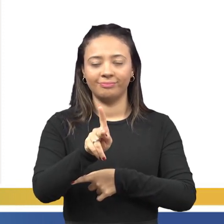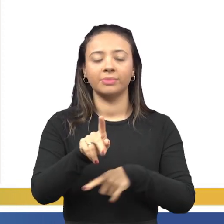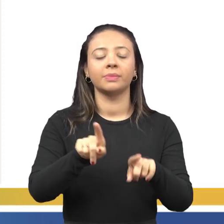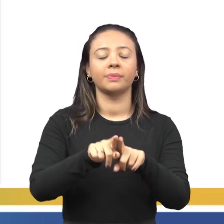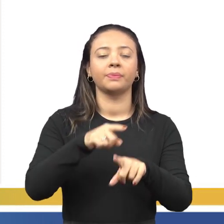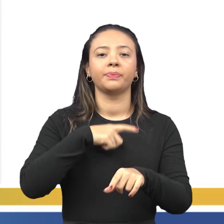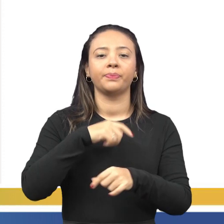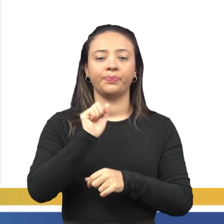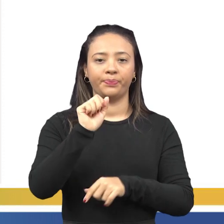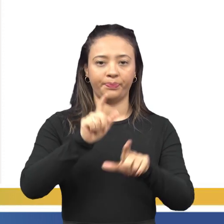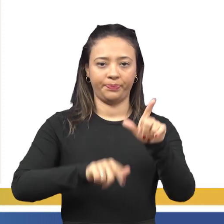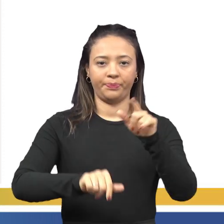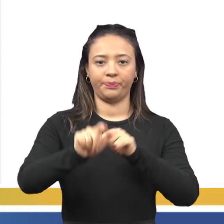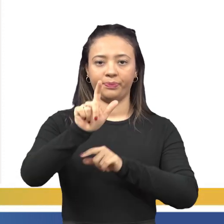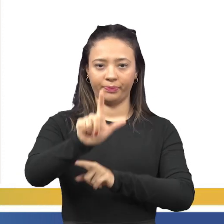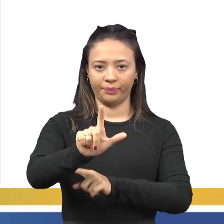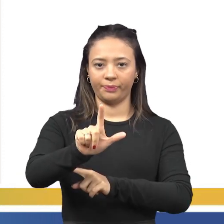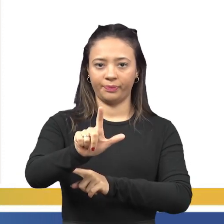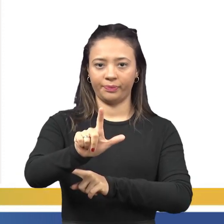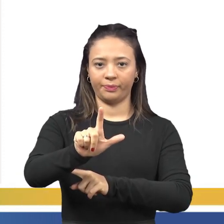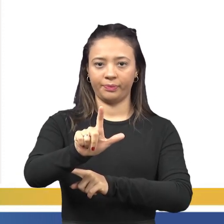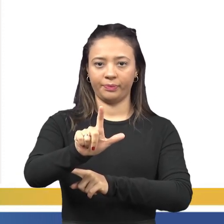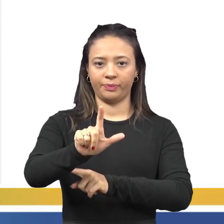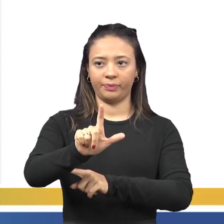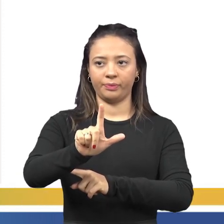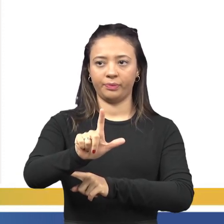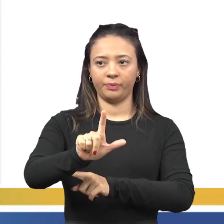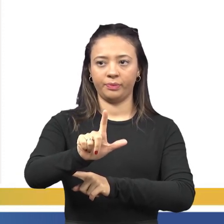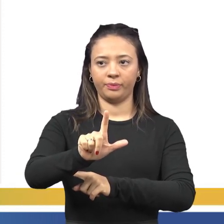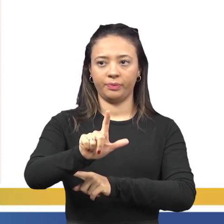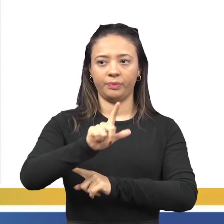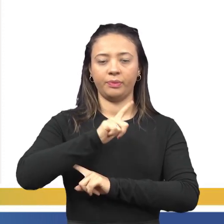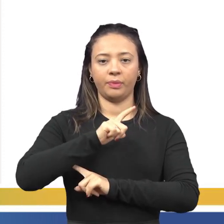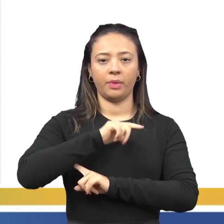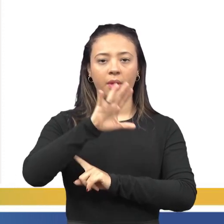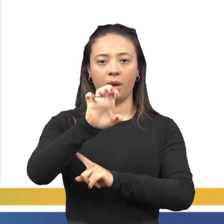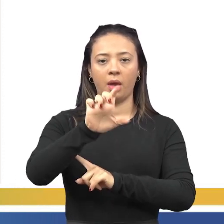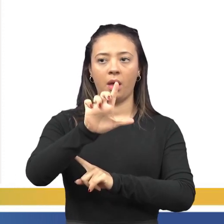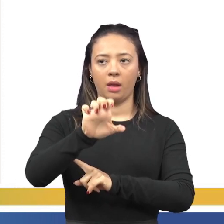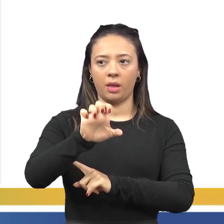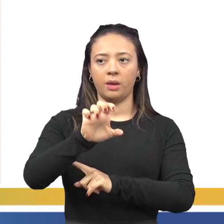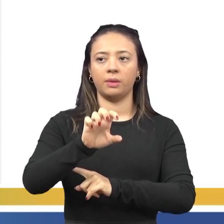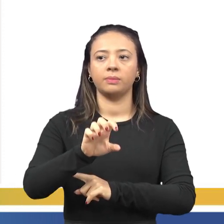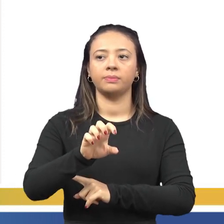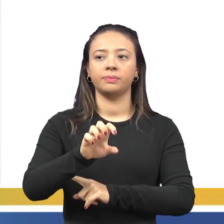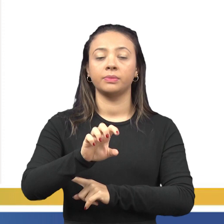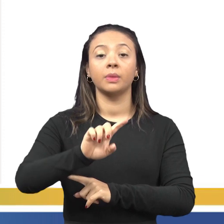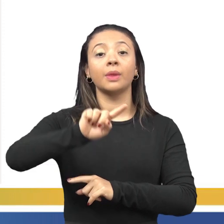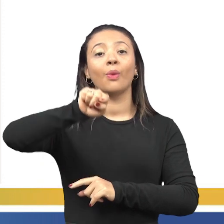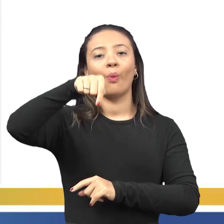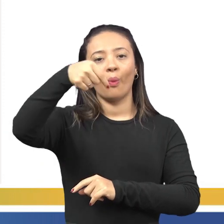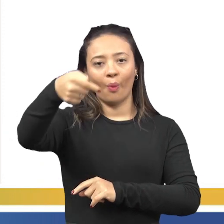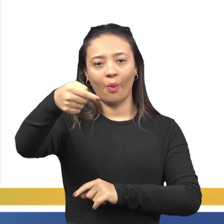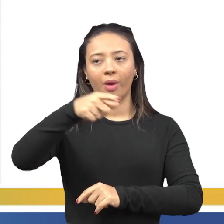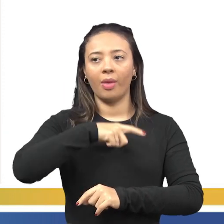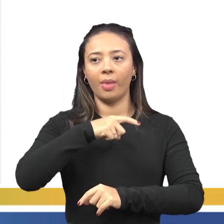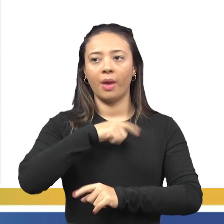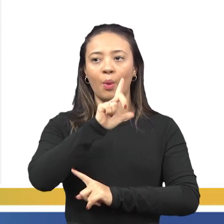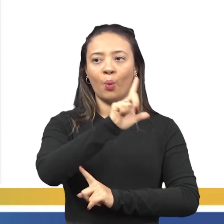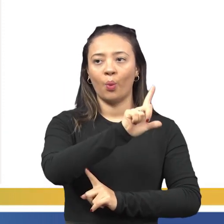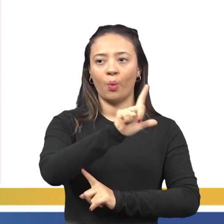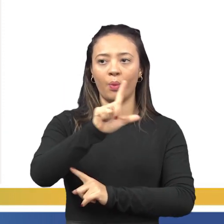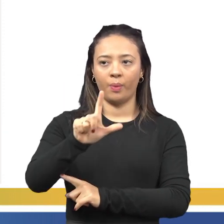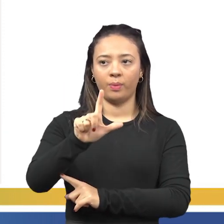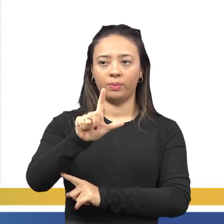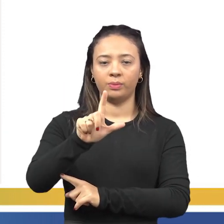portuguesa. E logo em seguida eu tenho outro dígrafo, ó. 2 letrinhas para formar um som, que é o L. E esse L aí, como será